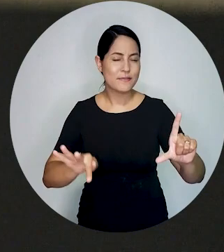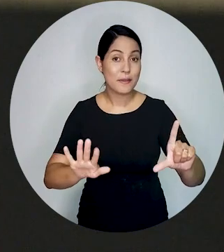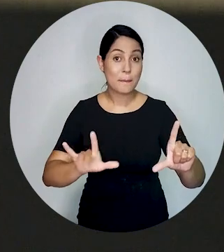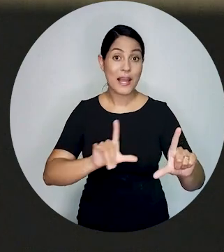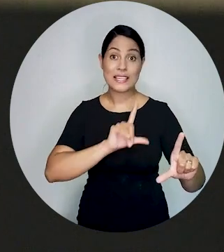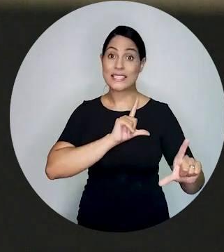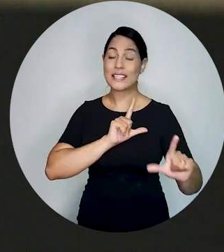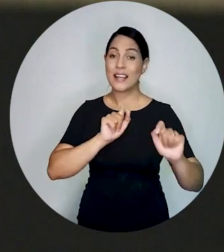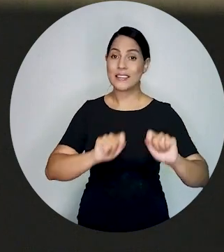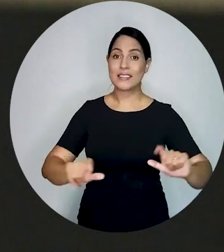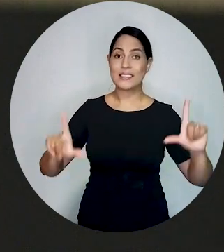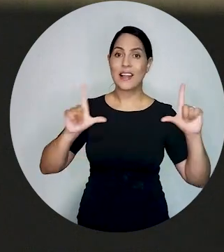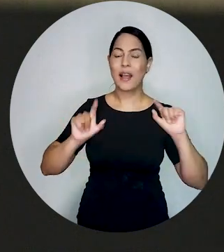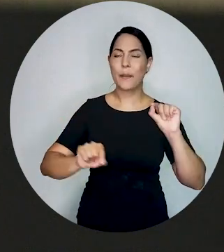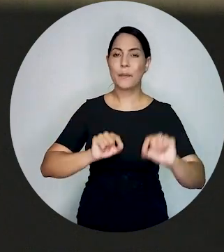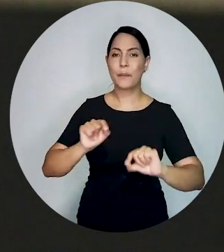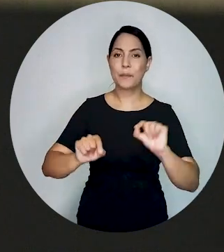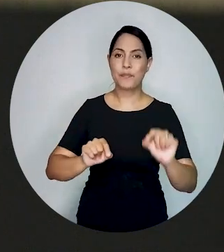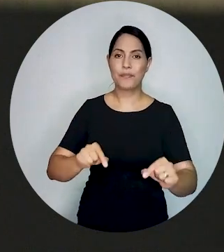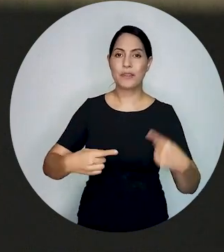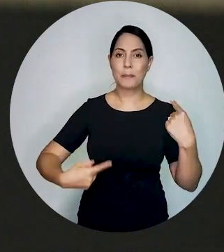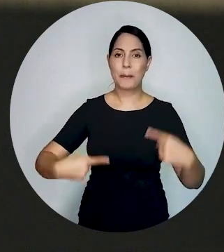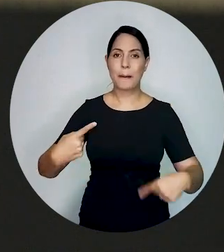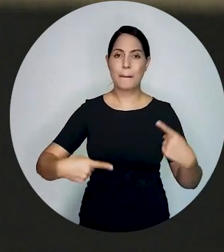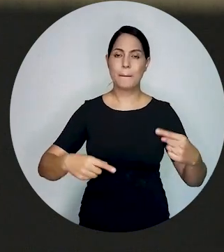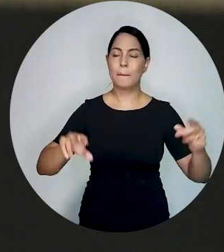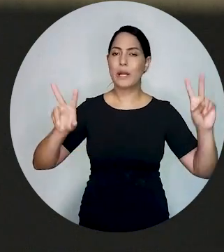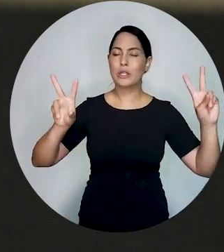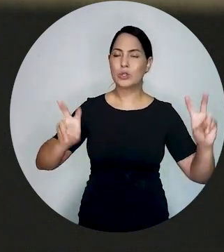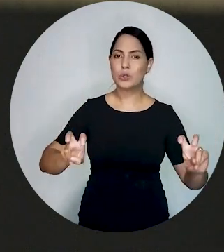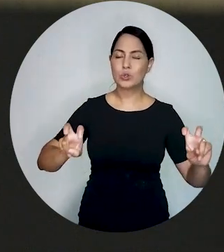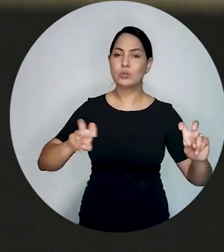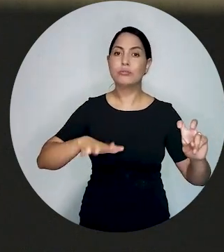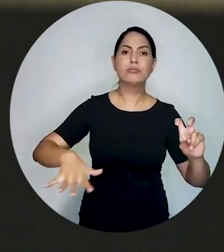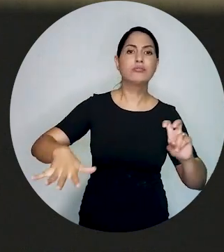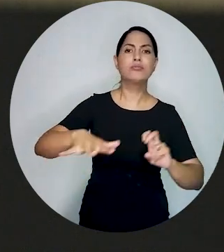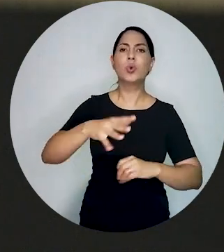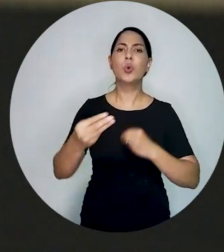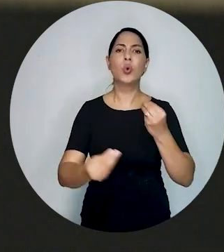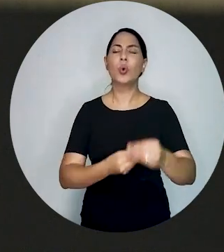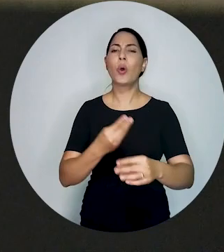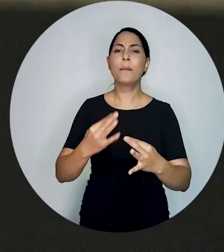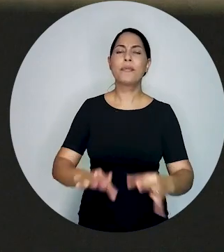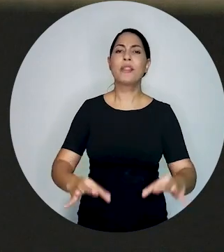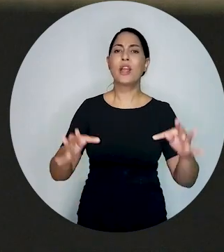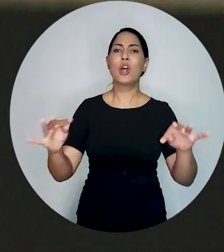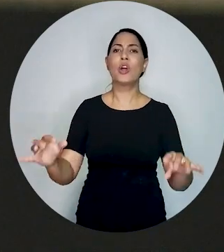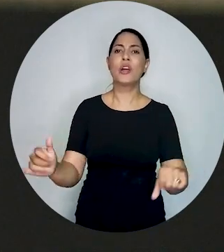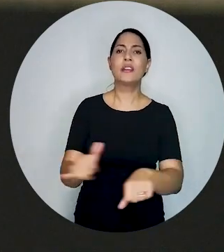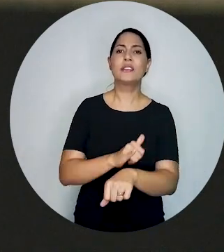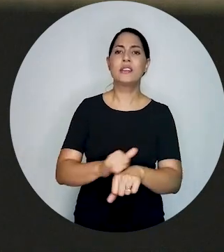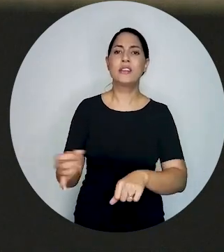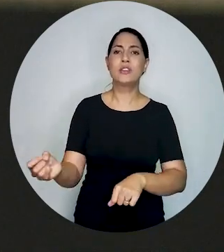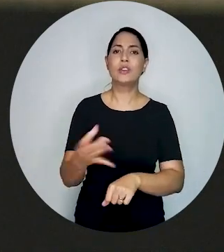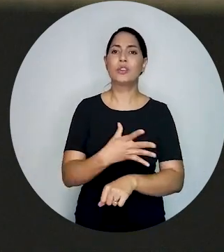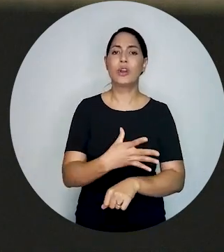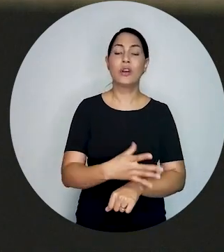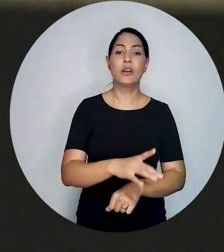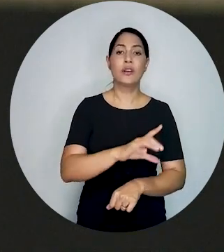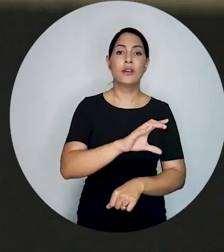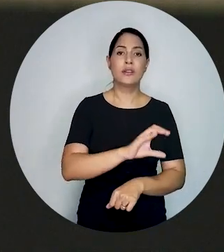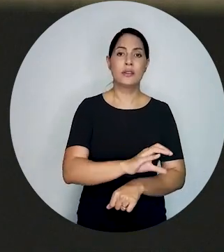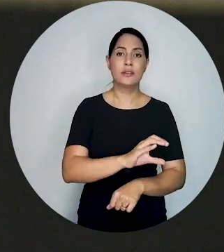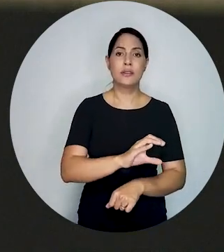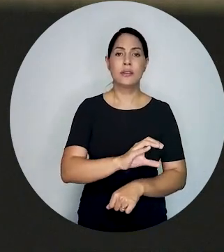não poderíamos deixar de destacar ainda nesta edição a discussão dos horizontes para a aplicação das novas tecnologias no